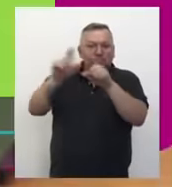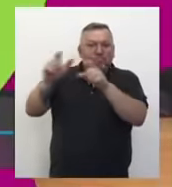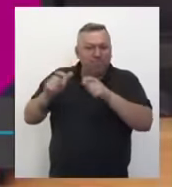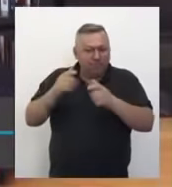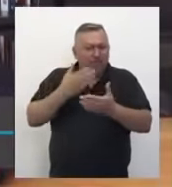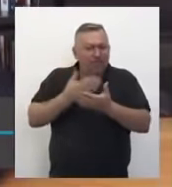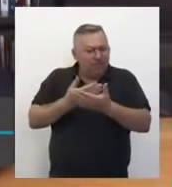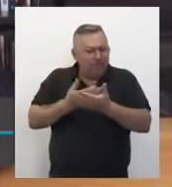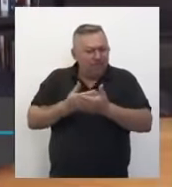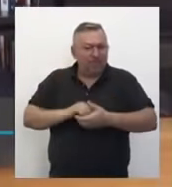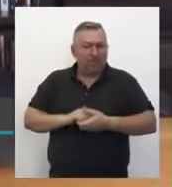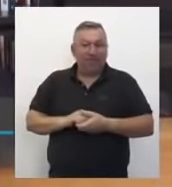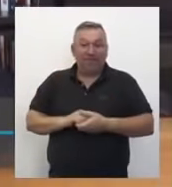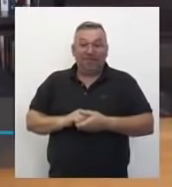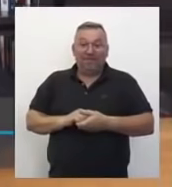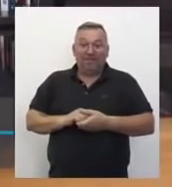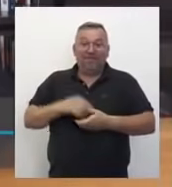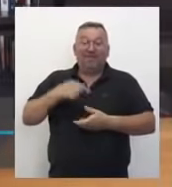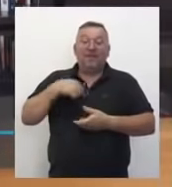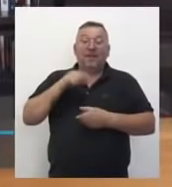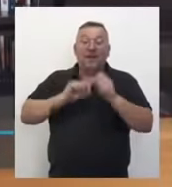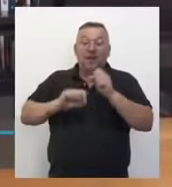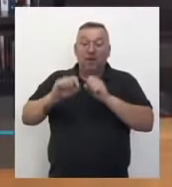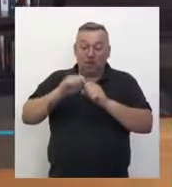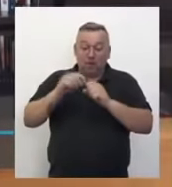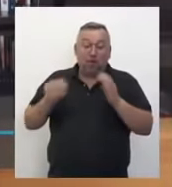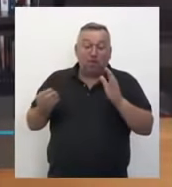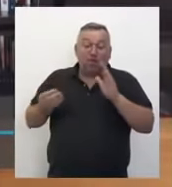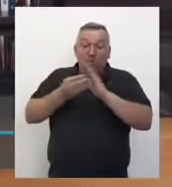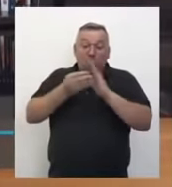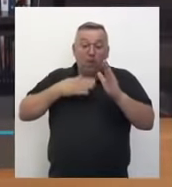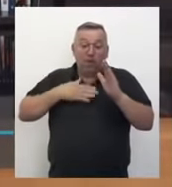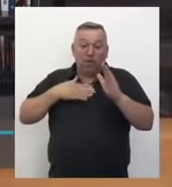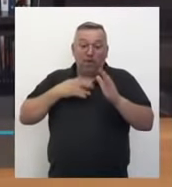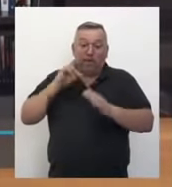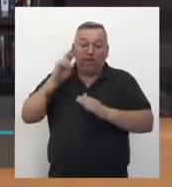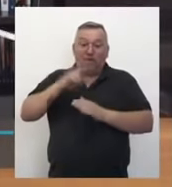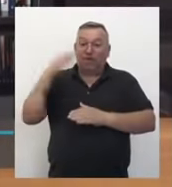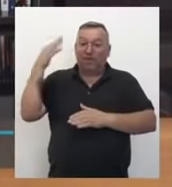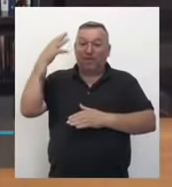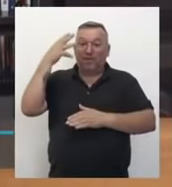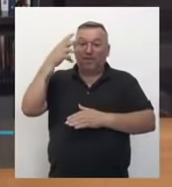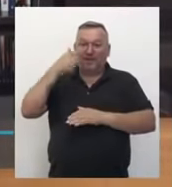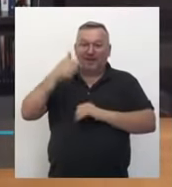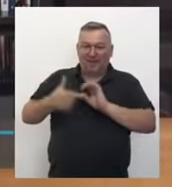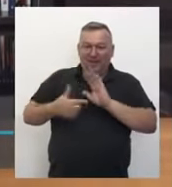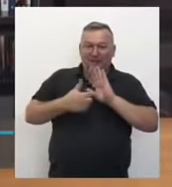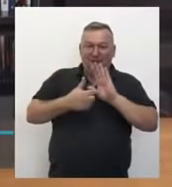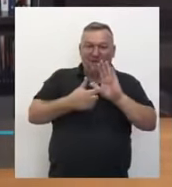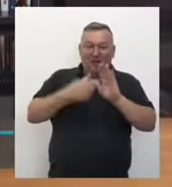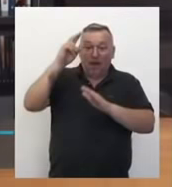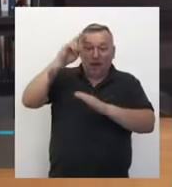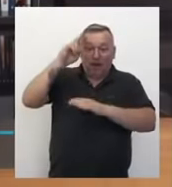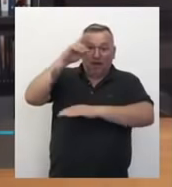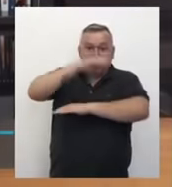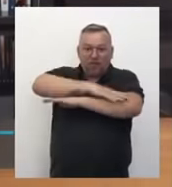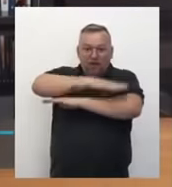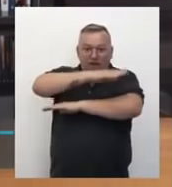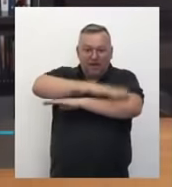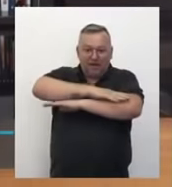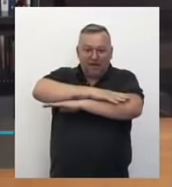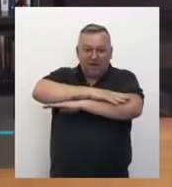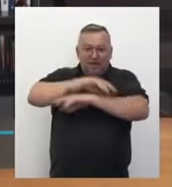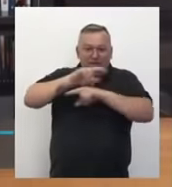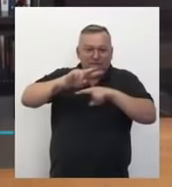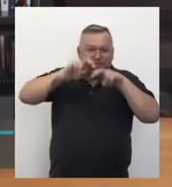estudando? Bom, eu segui incrementando o meu. Olha só como é que ficou. Lembra que minha janela era uma janela hackeada